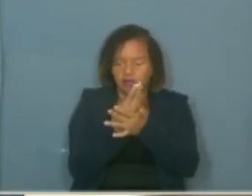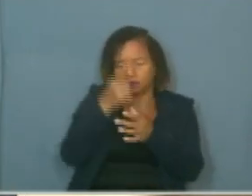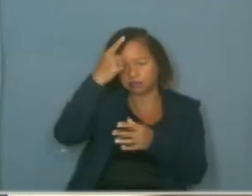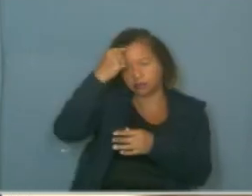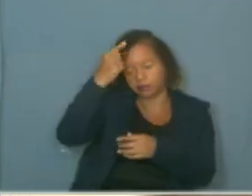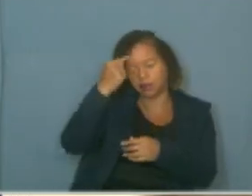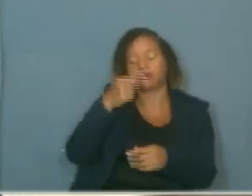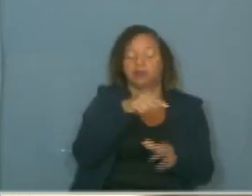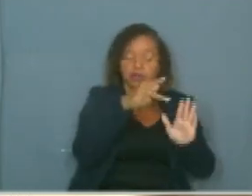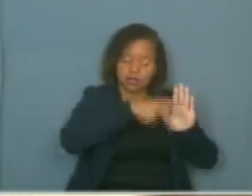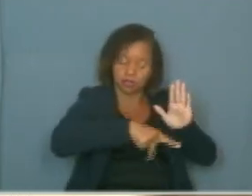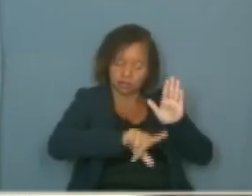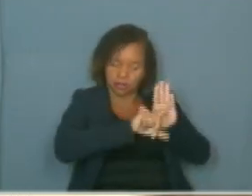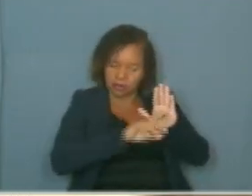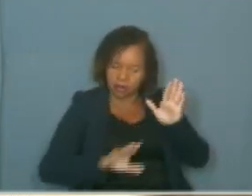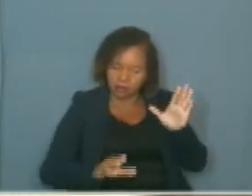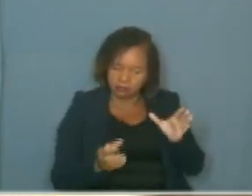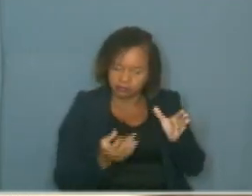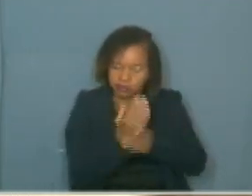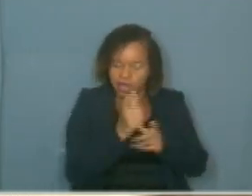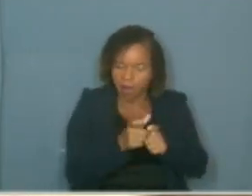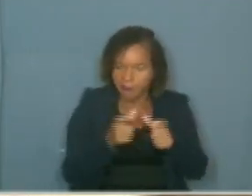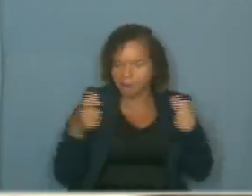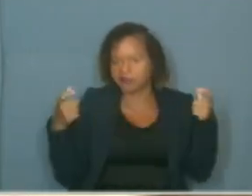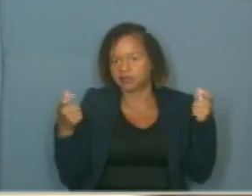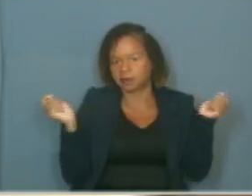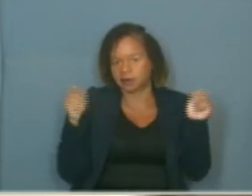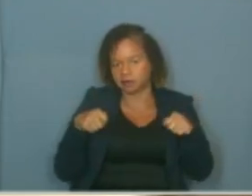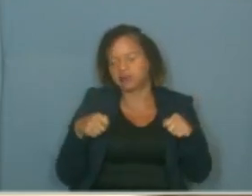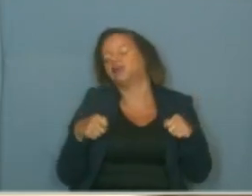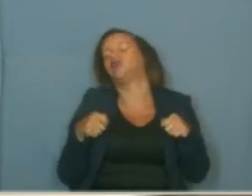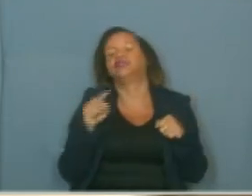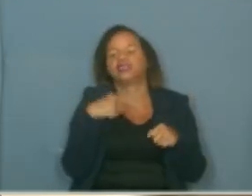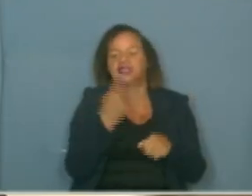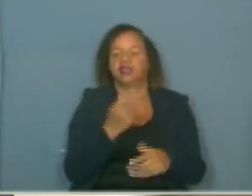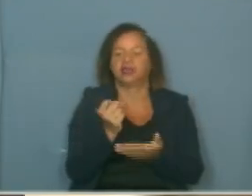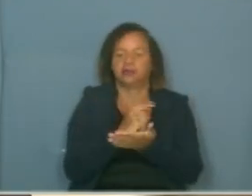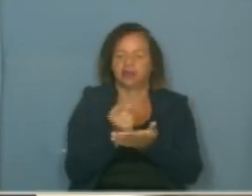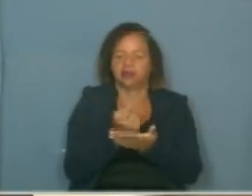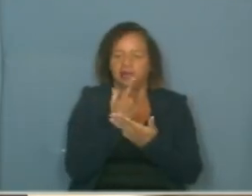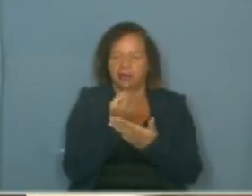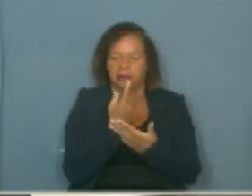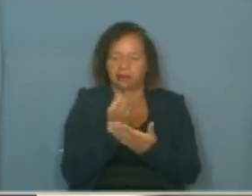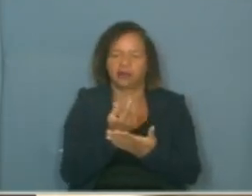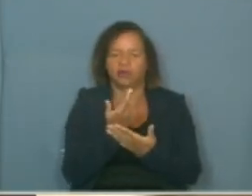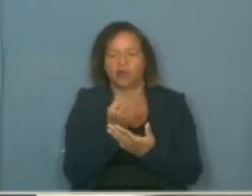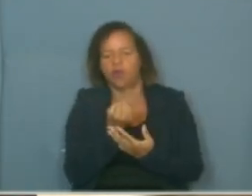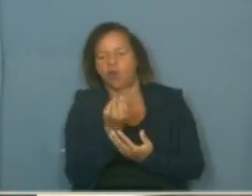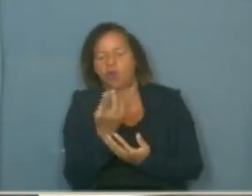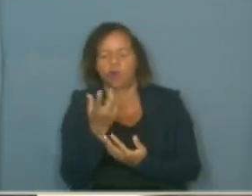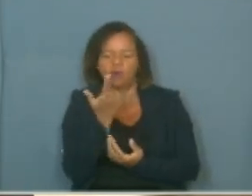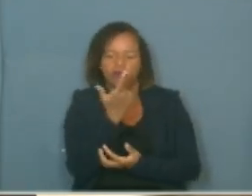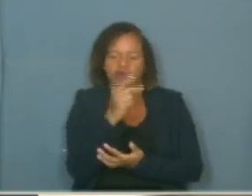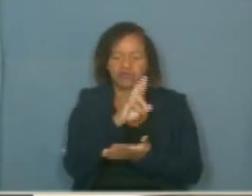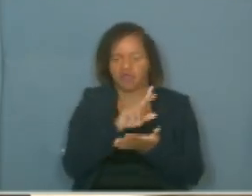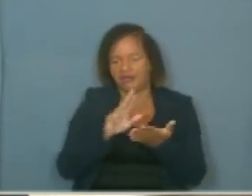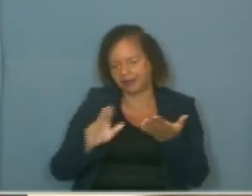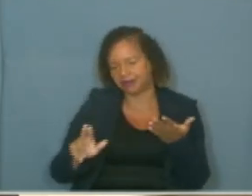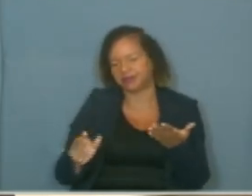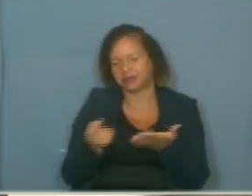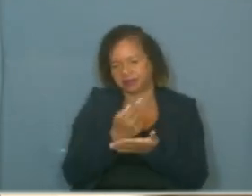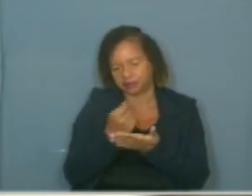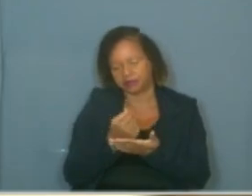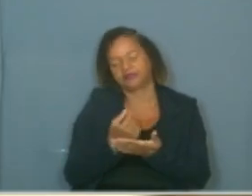a prefeitura aumenta suas possibilidades de fazer com que um medicamento, ou vários medicamentos,